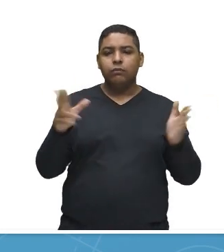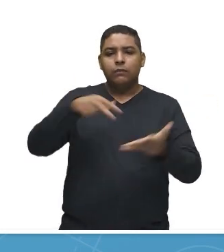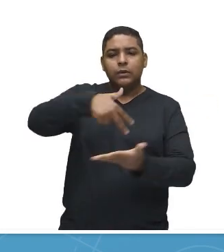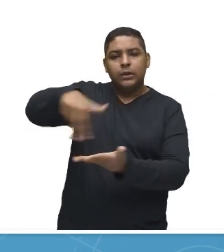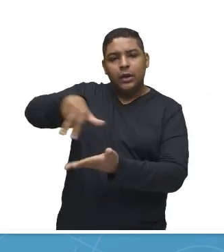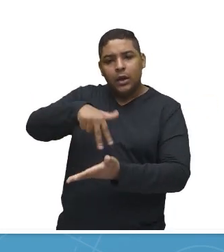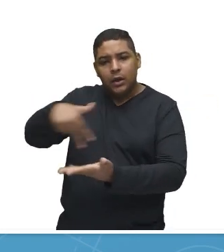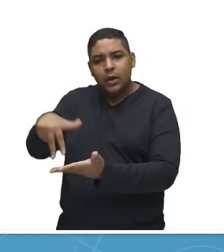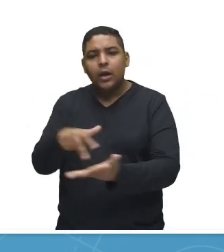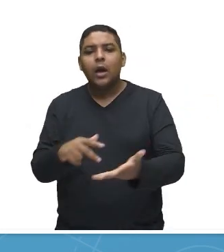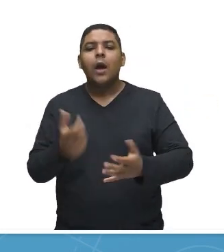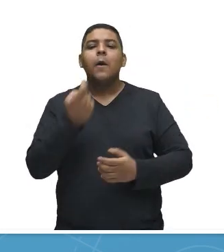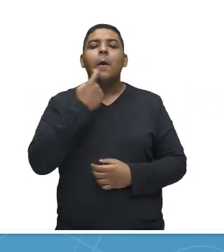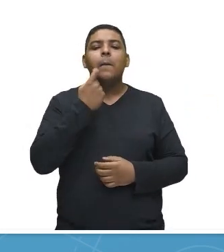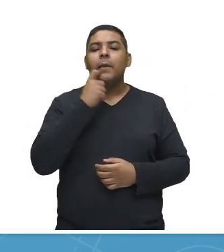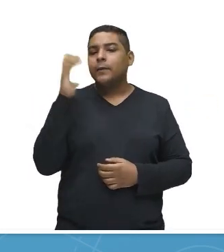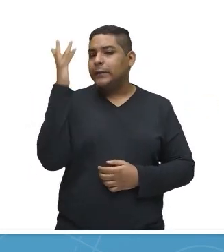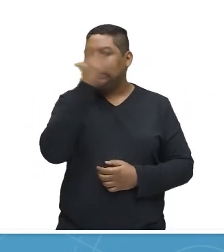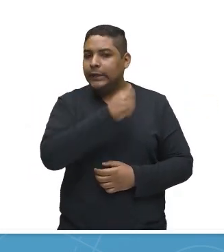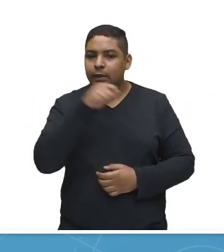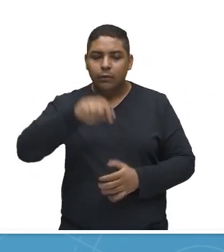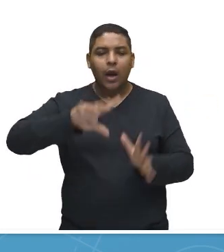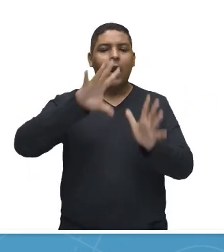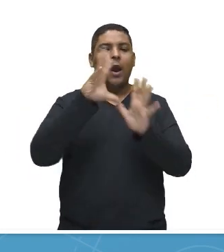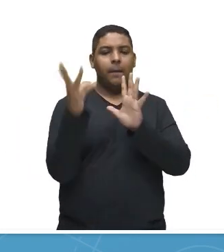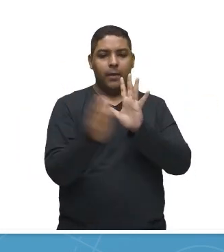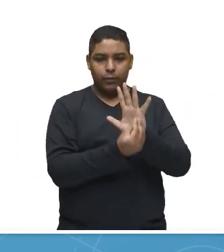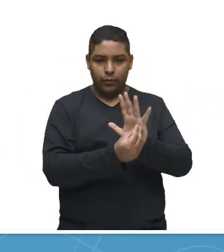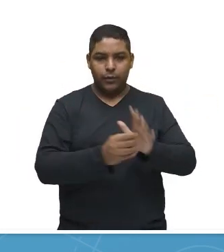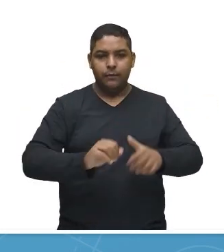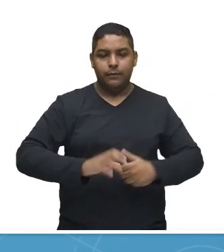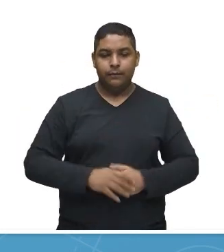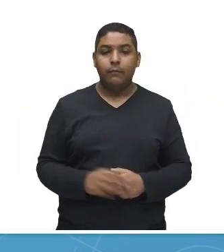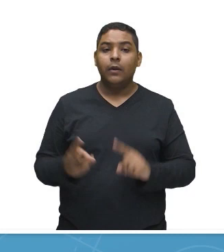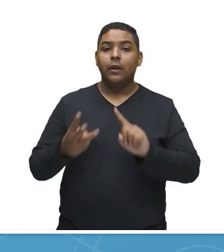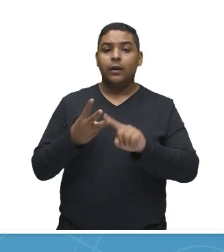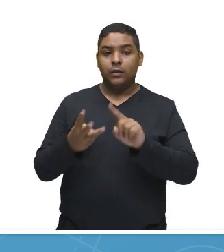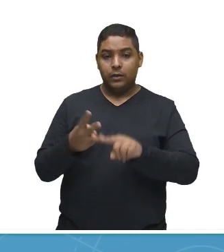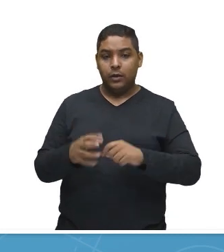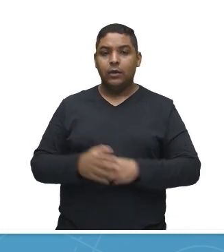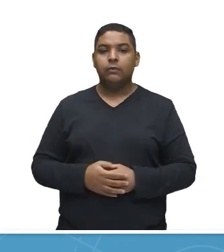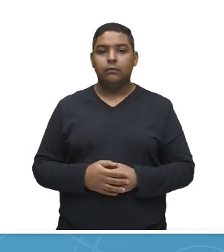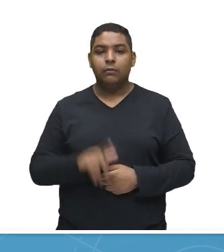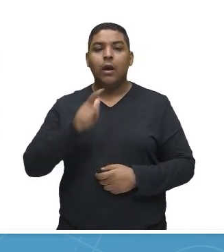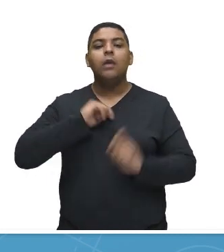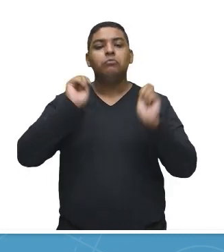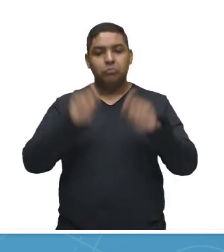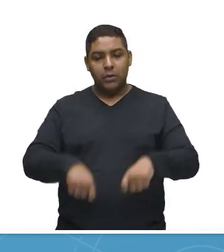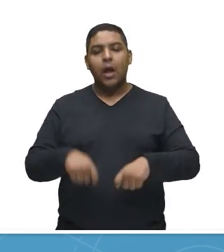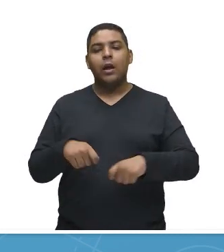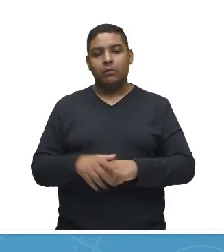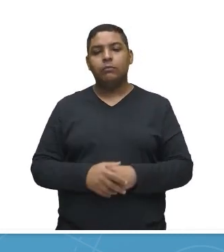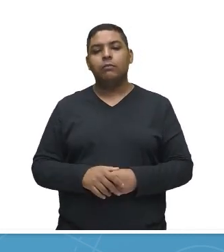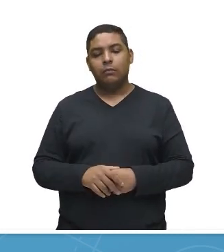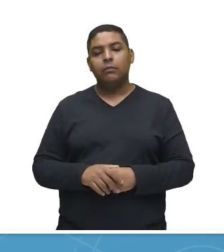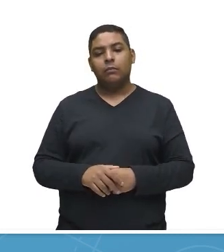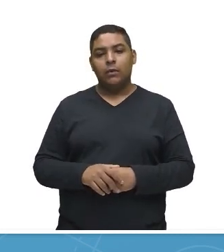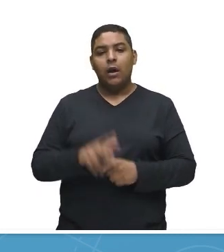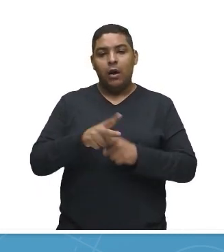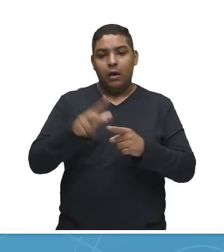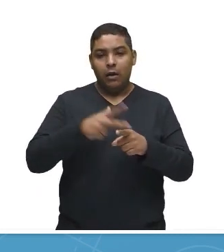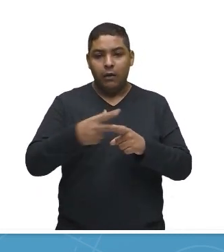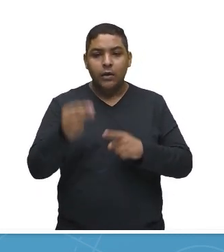dança em homenagem a um peixe lindíssimo da região amazônica. Terceira dica, cabe aos atletas reconhecer a